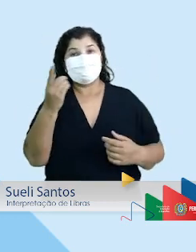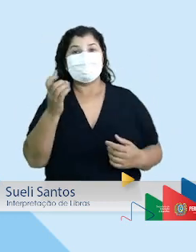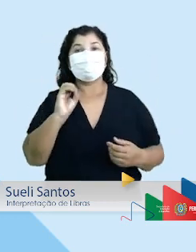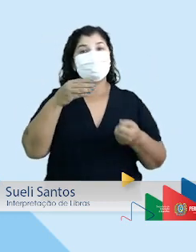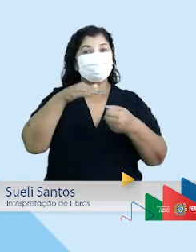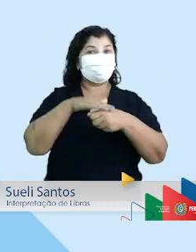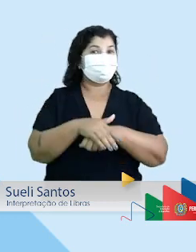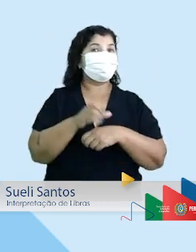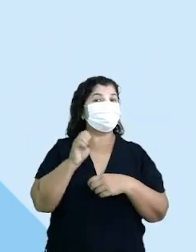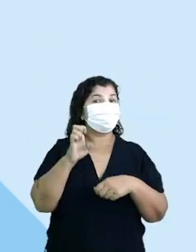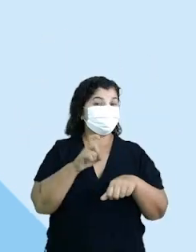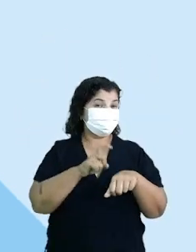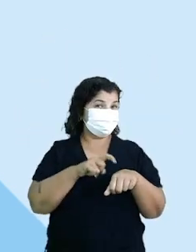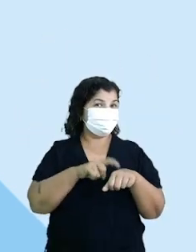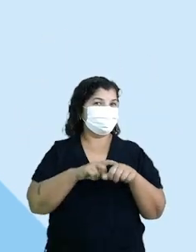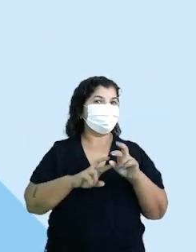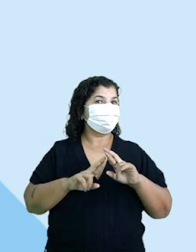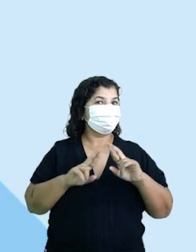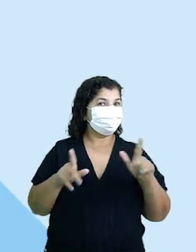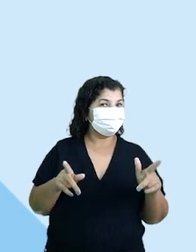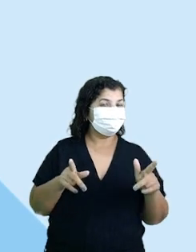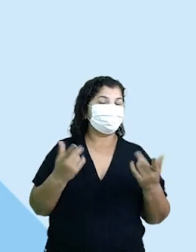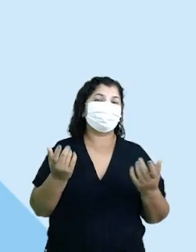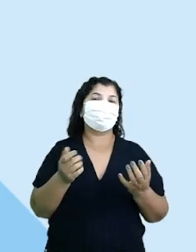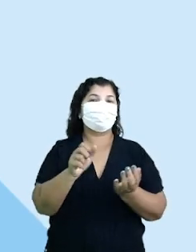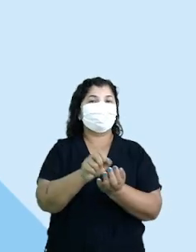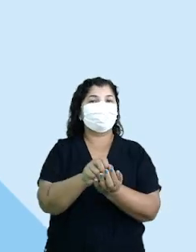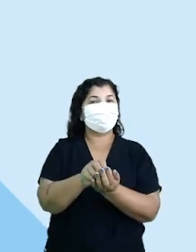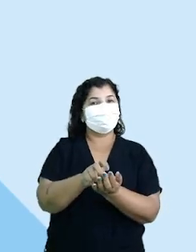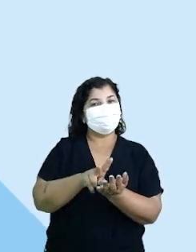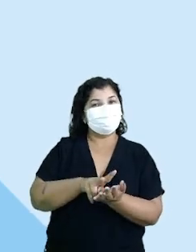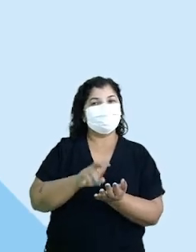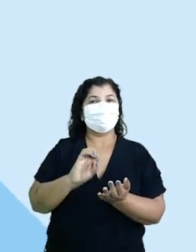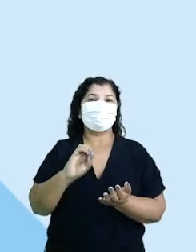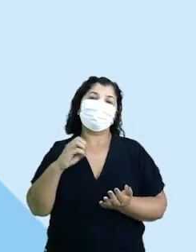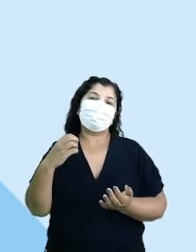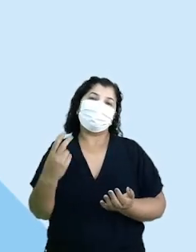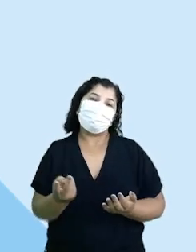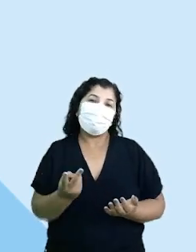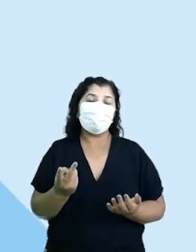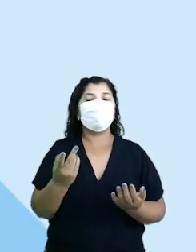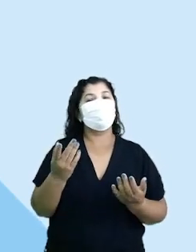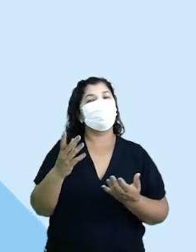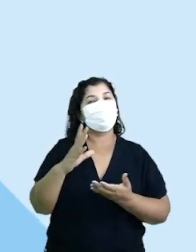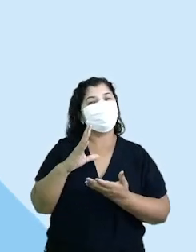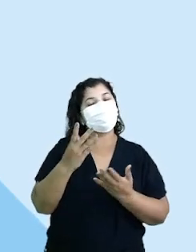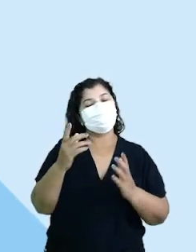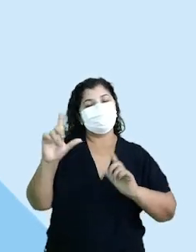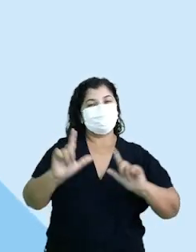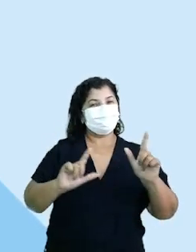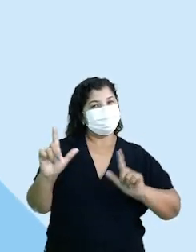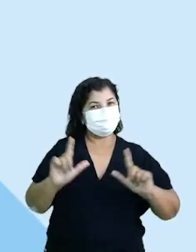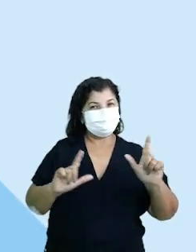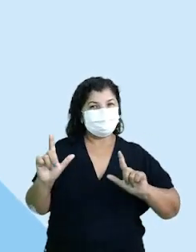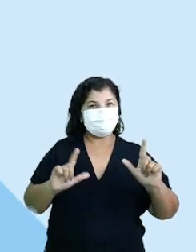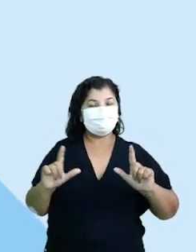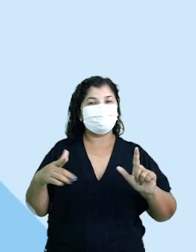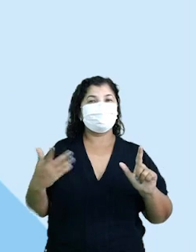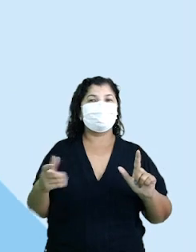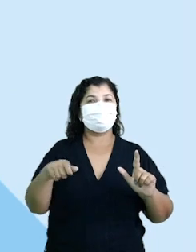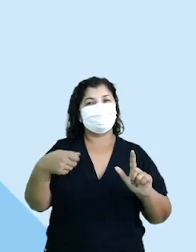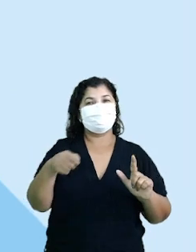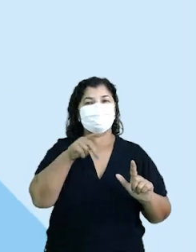essa aula em outro horário, seja no canal do EducaPE, seja nas reprises, nas diversos canais de televisão. Eu sou o professor